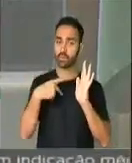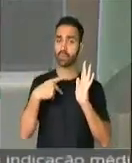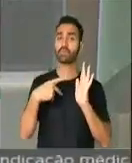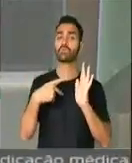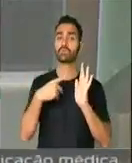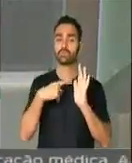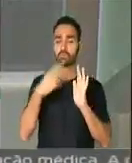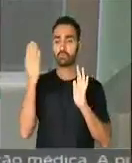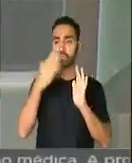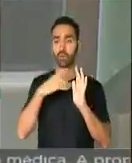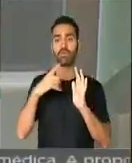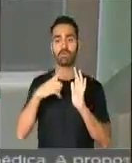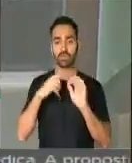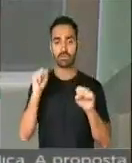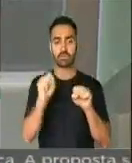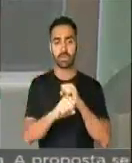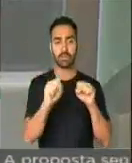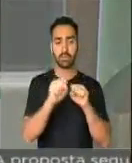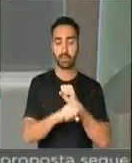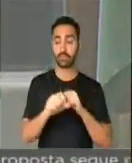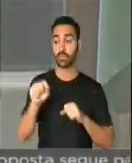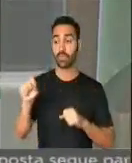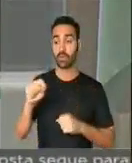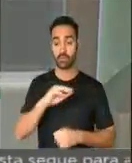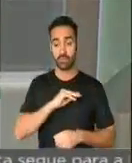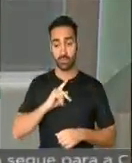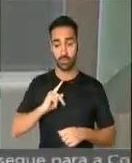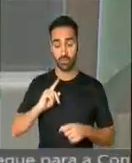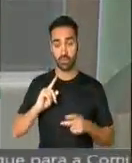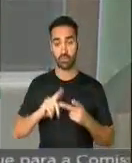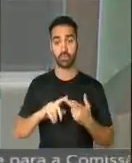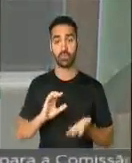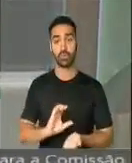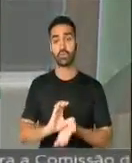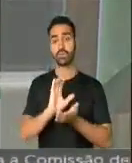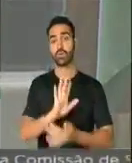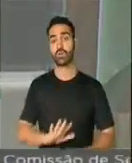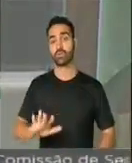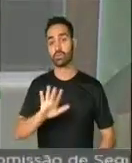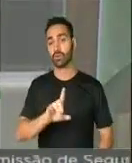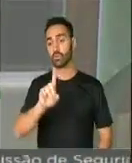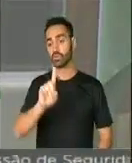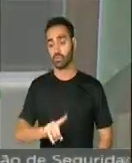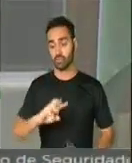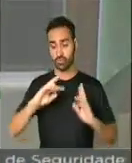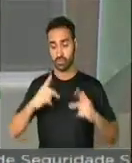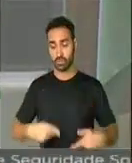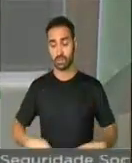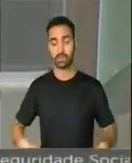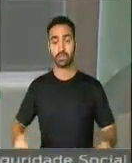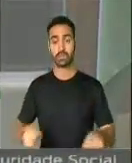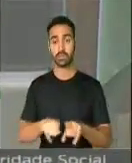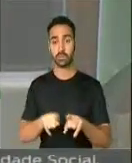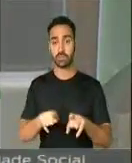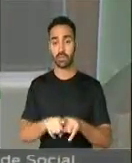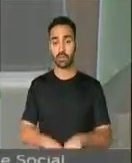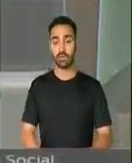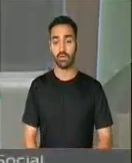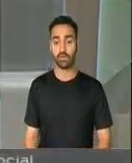situação de chacina. Ministério Público, Conselho Nacional de Direitos Humanos, também.